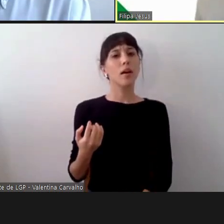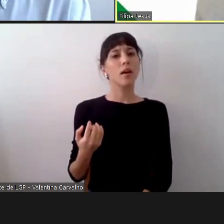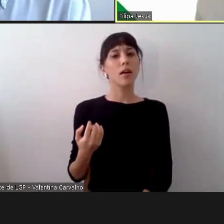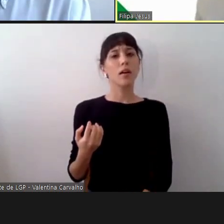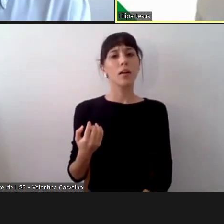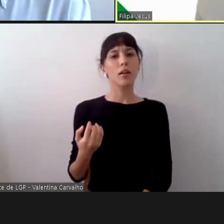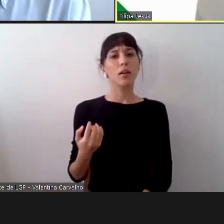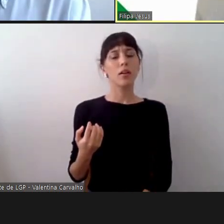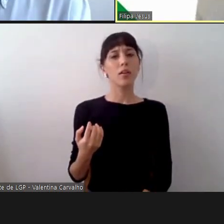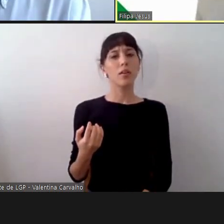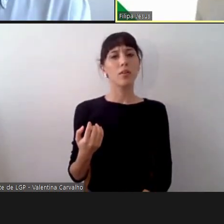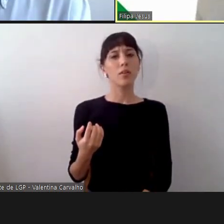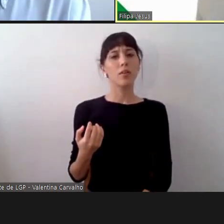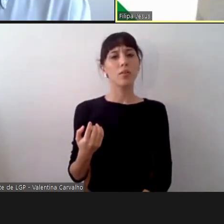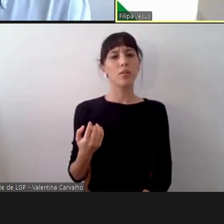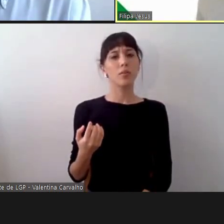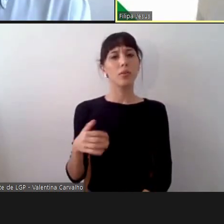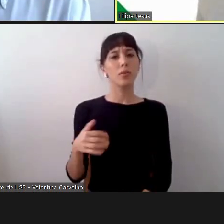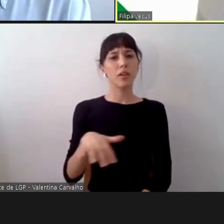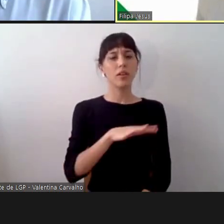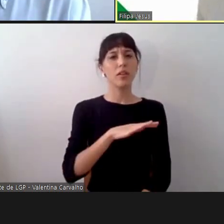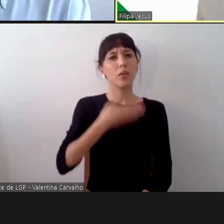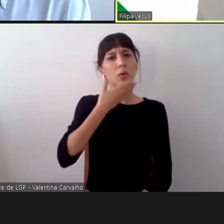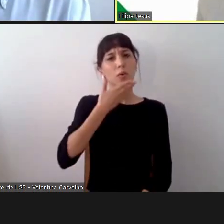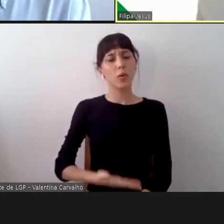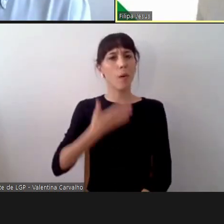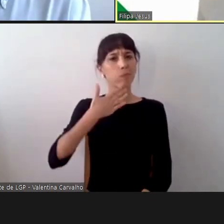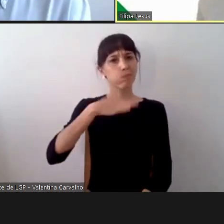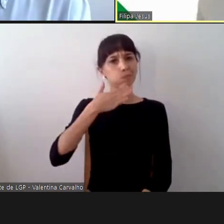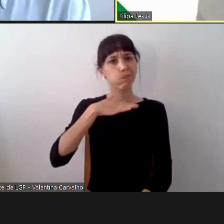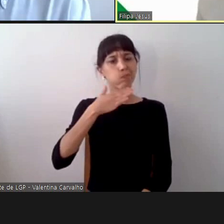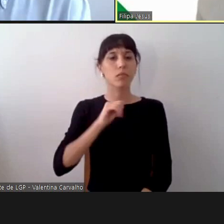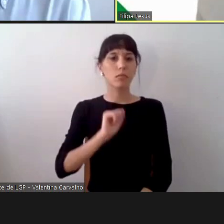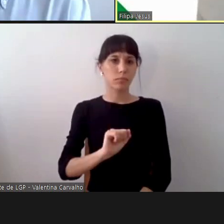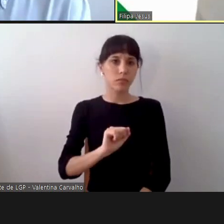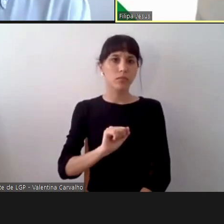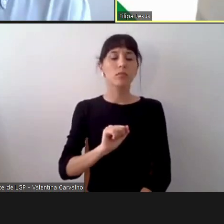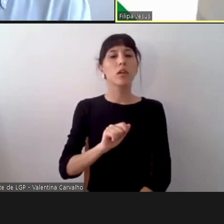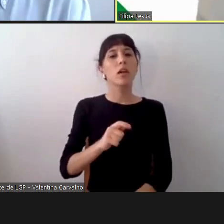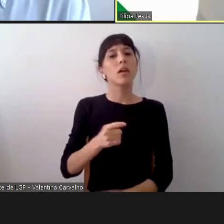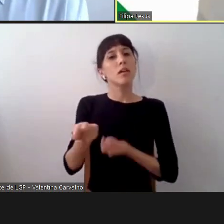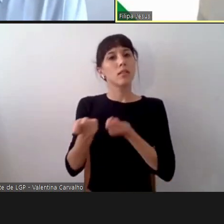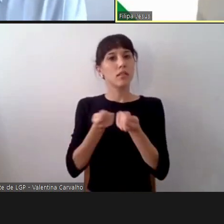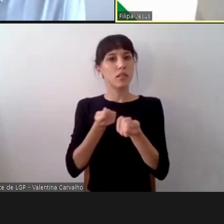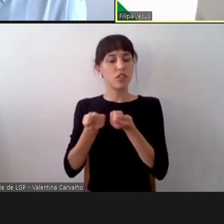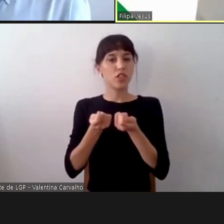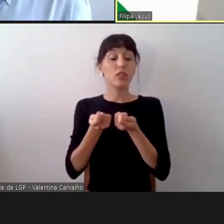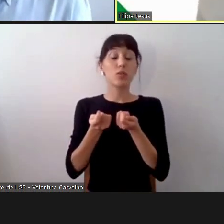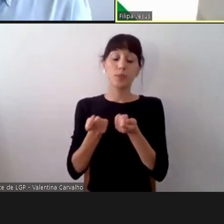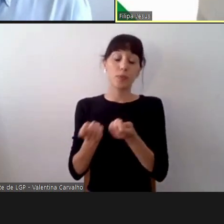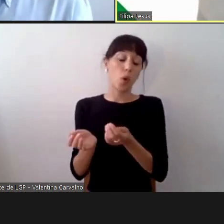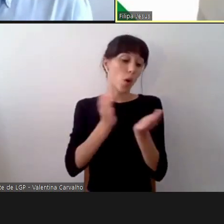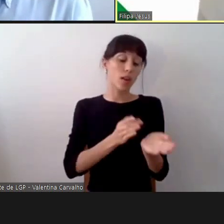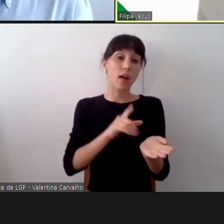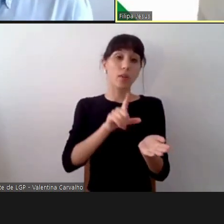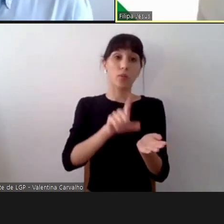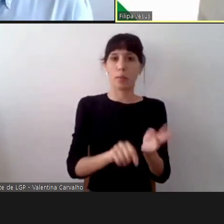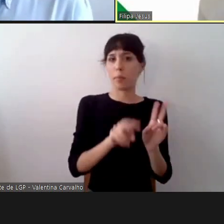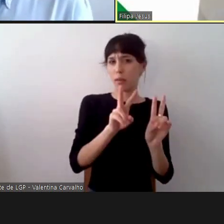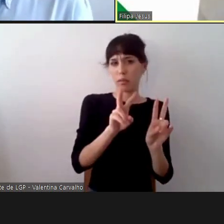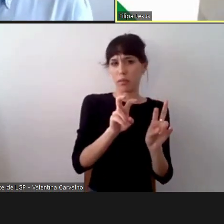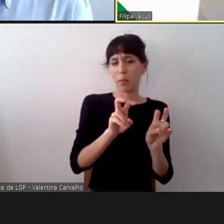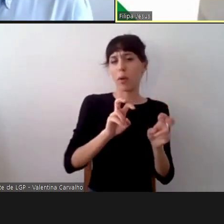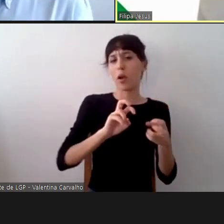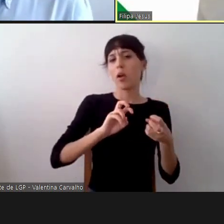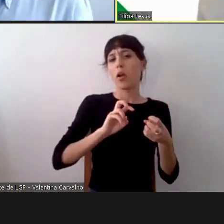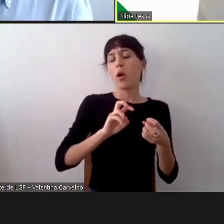das insuficientes competências dos dirigentes intermédios também se coloca, por exemplo, ou pode-se colocar, se nós pensarmos,